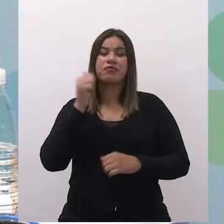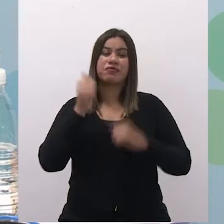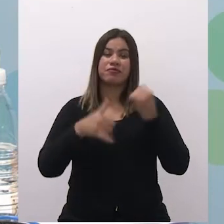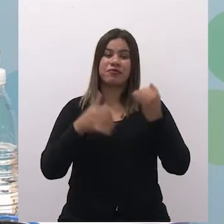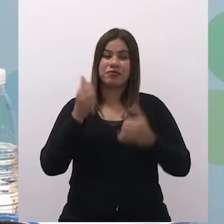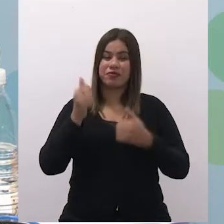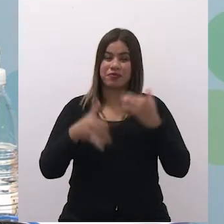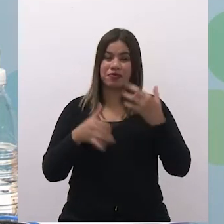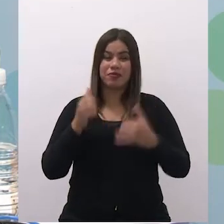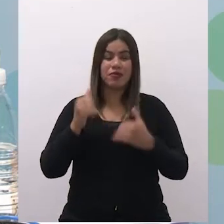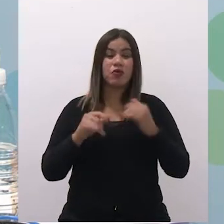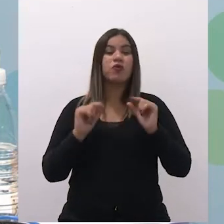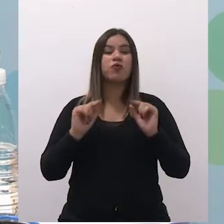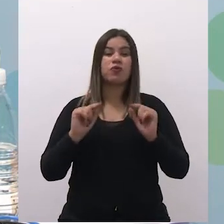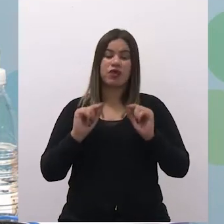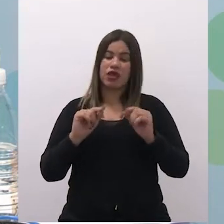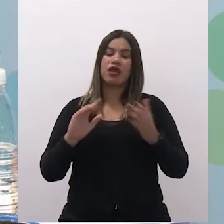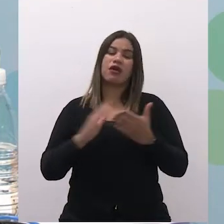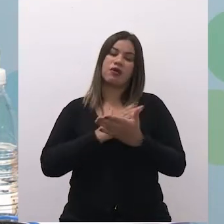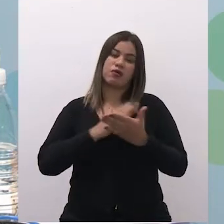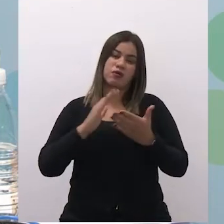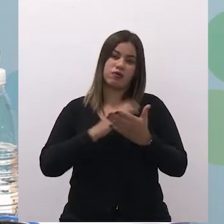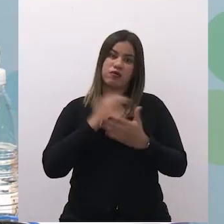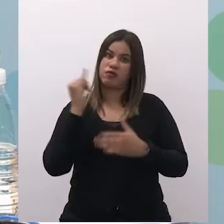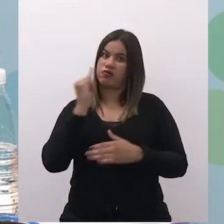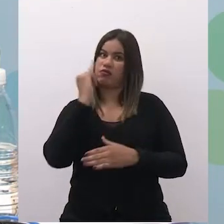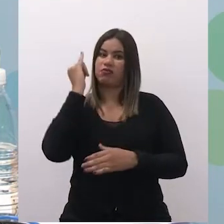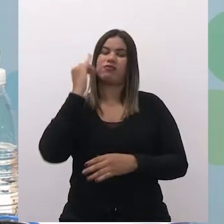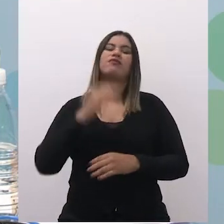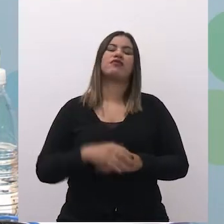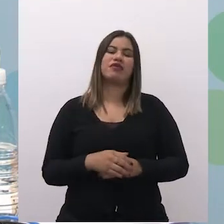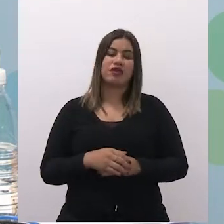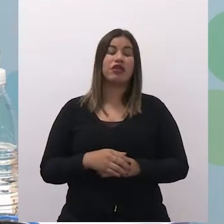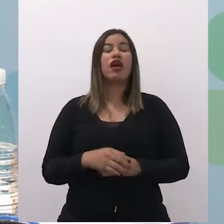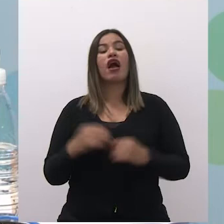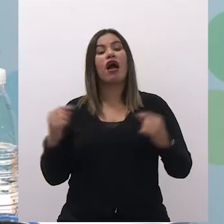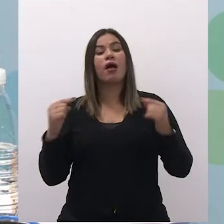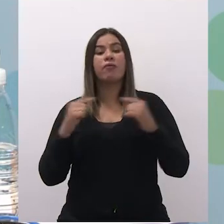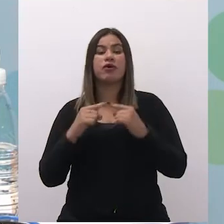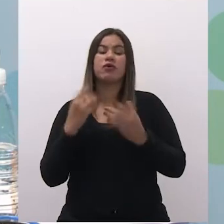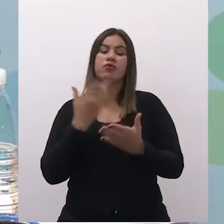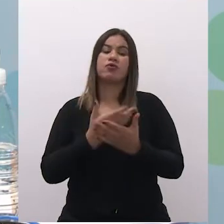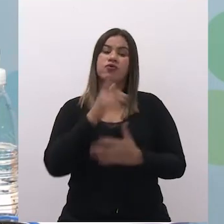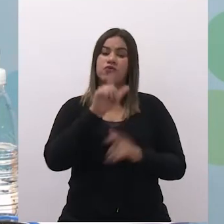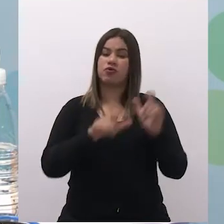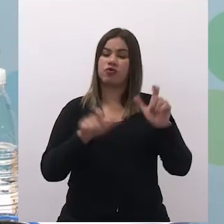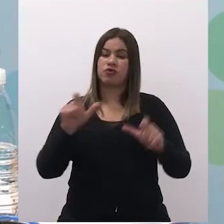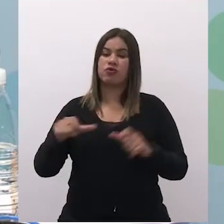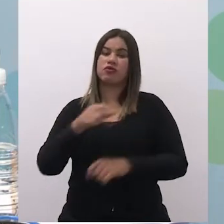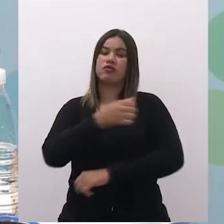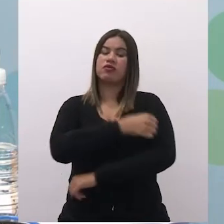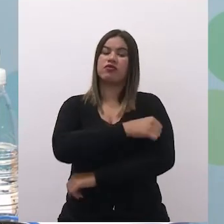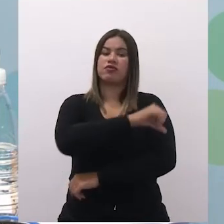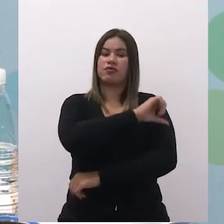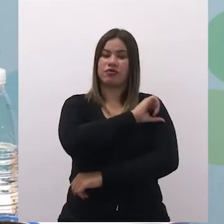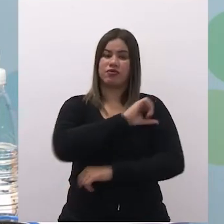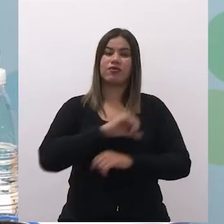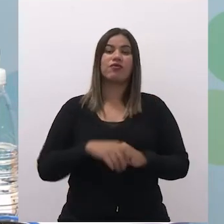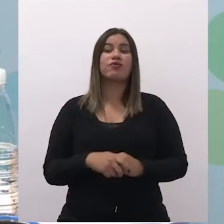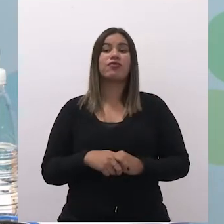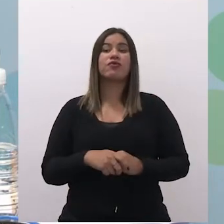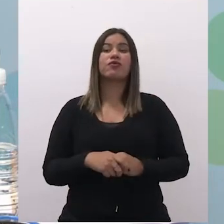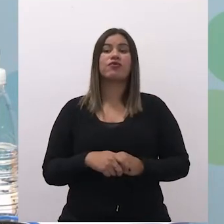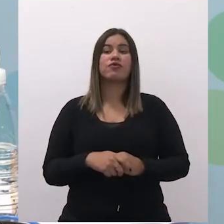professora e psicóloga, algumas considerações muito importantes em relação aos estudantes dos anos finais. E eu gostaria